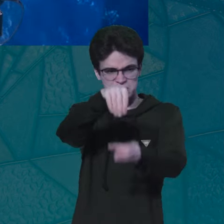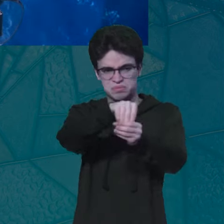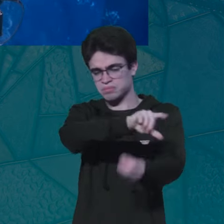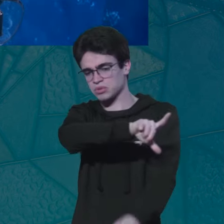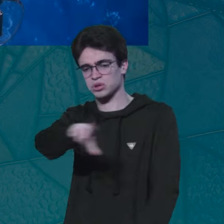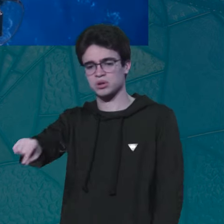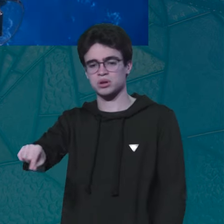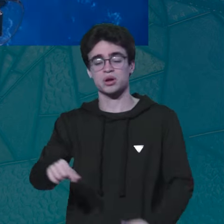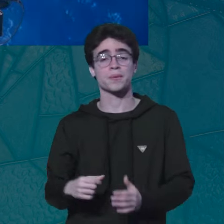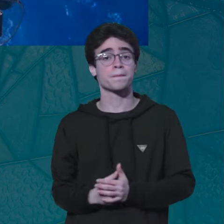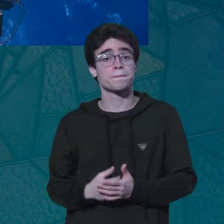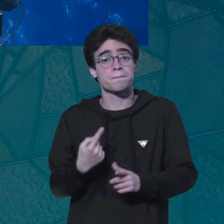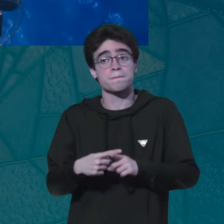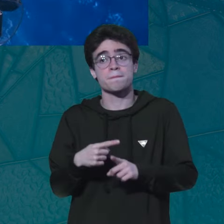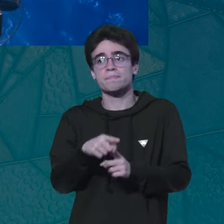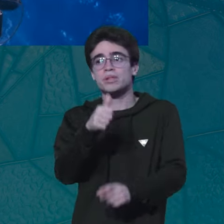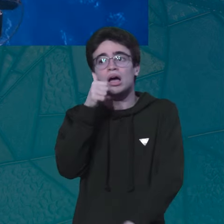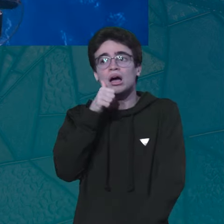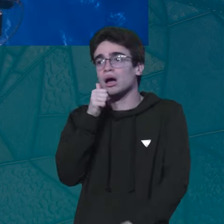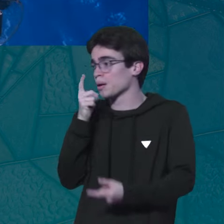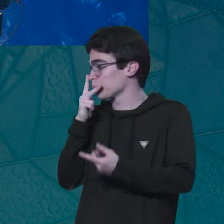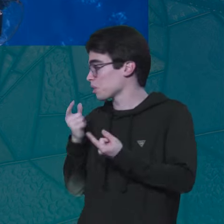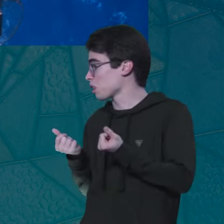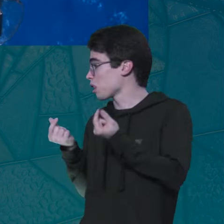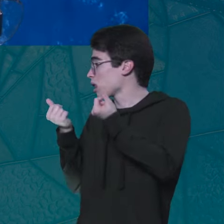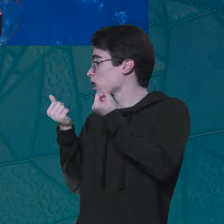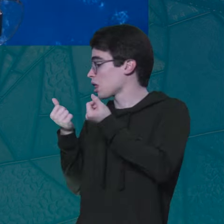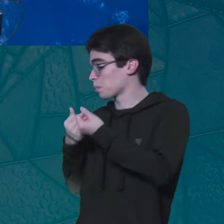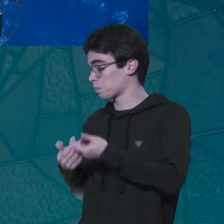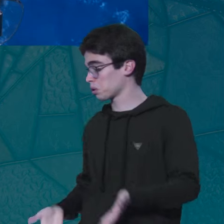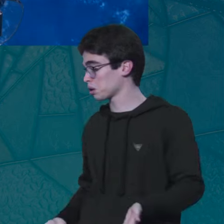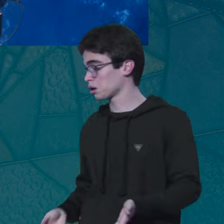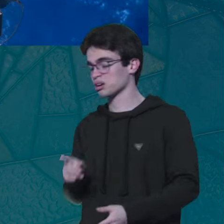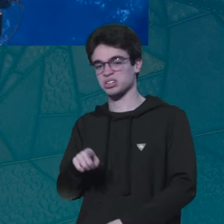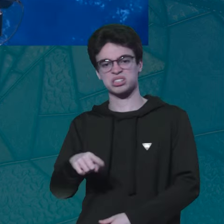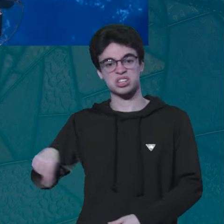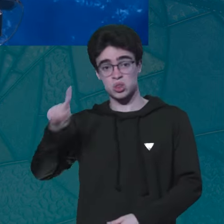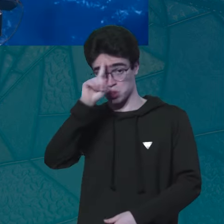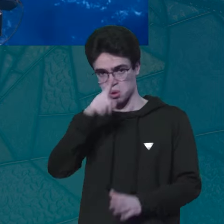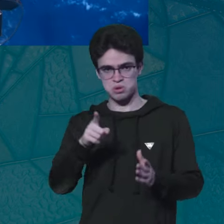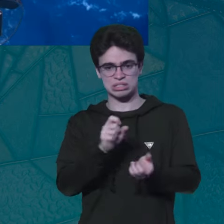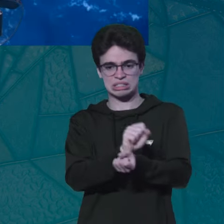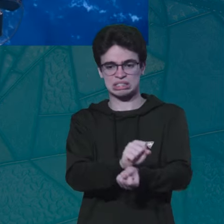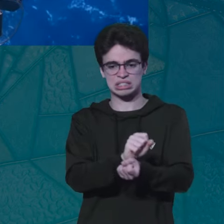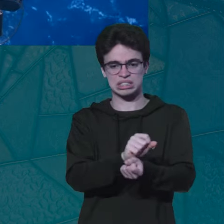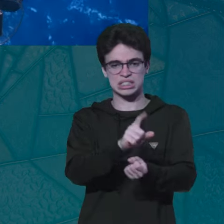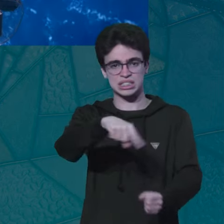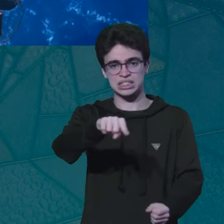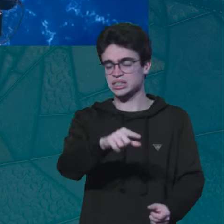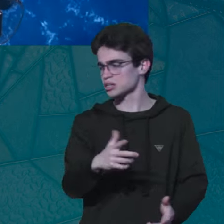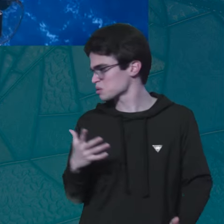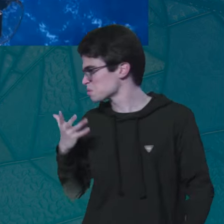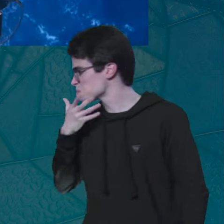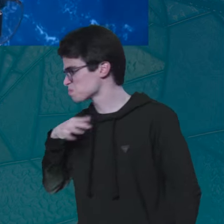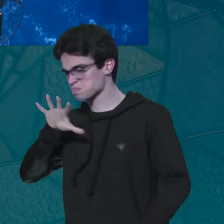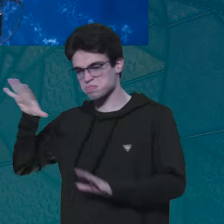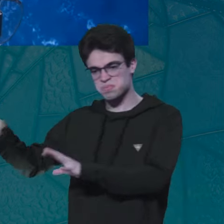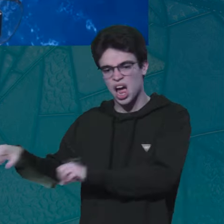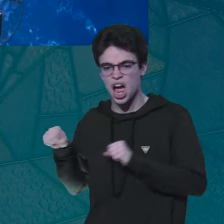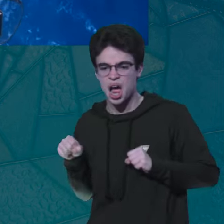sua esperança de lucro tinha se acabado, os donos da escrava agarraram Paulo e Silas e os arrastaram para a